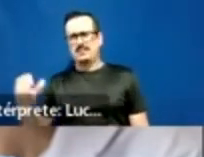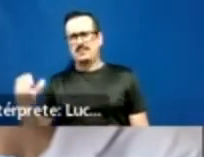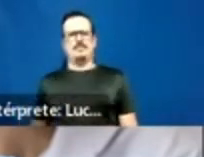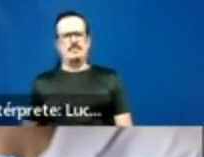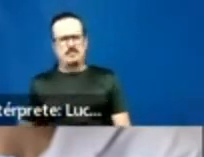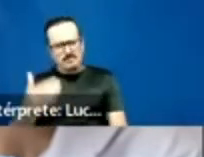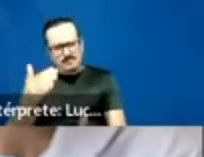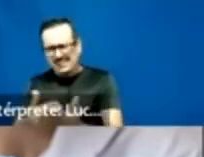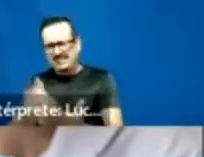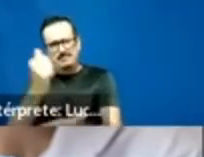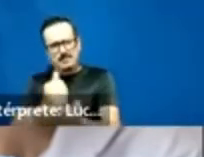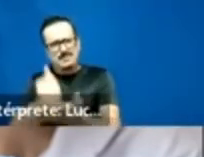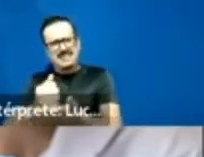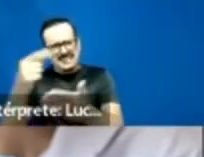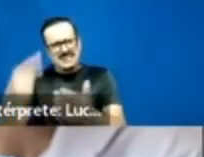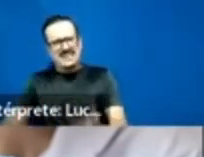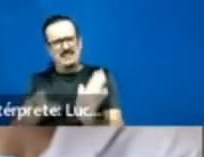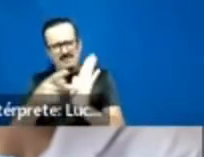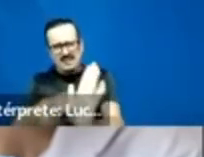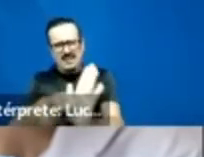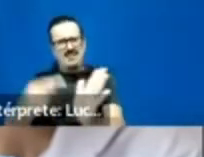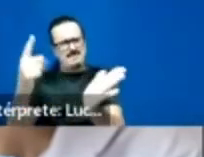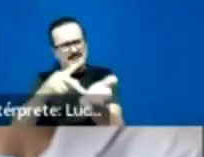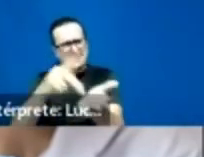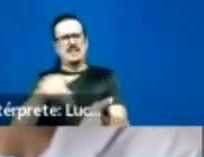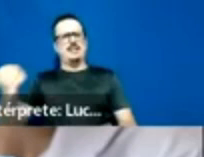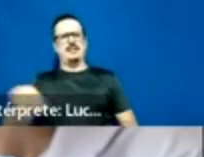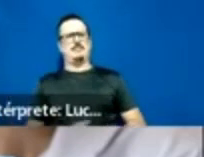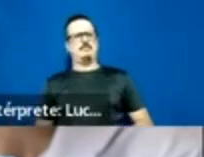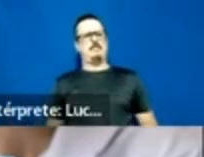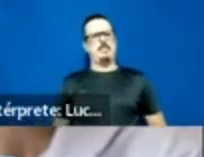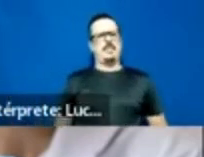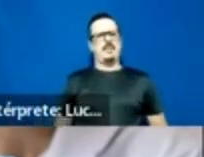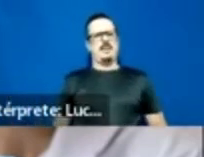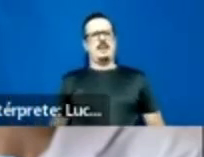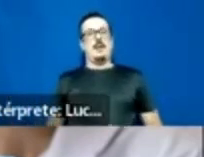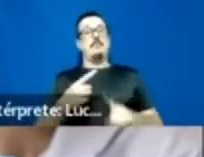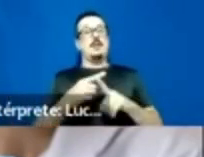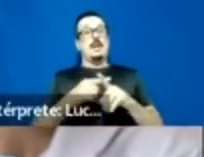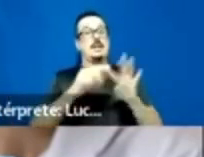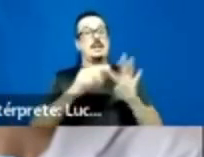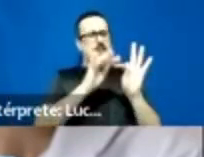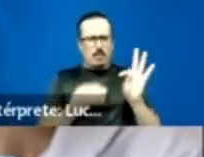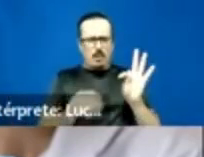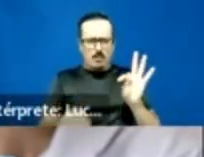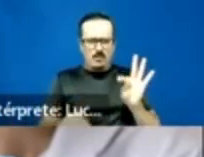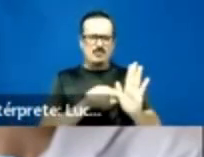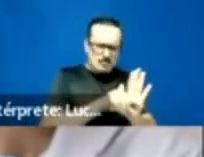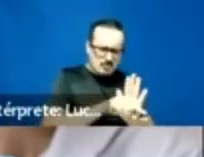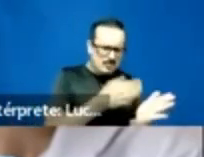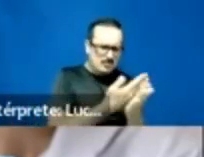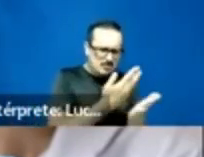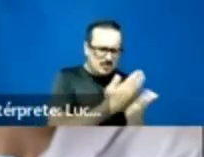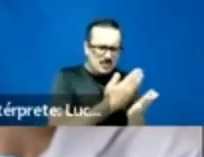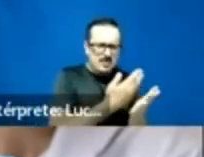A Timor investiu muito nisso, décadas, para que tivéssemos um estudo e que mostrasse os benefícios da água